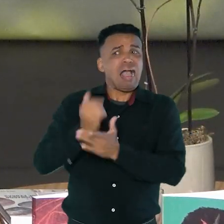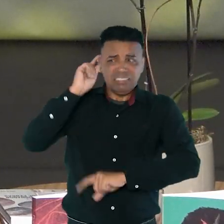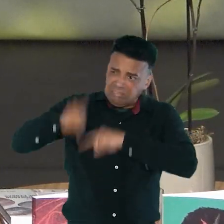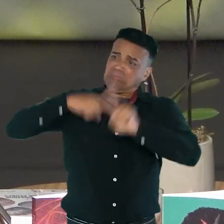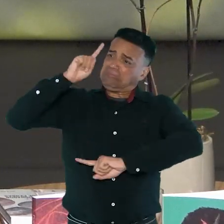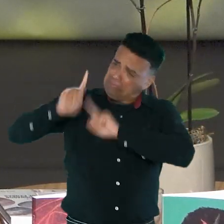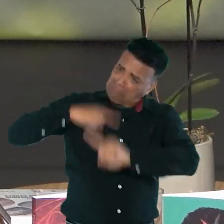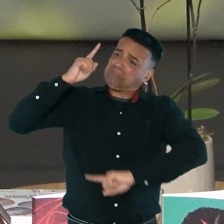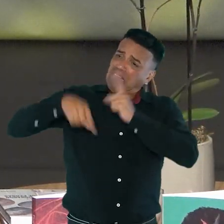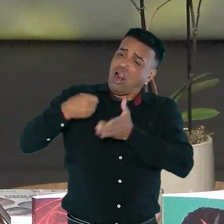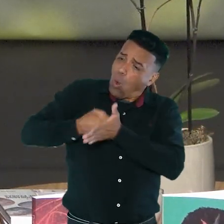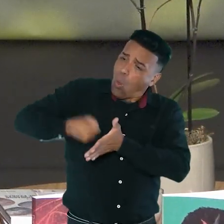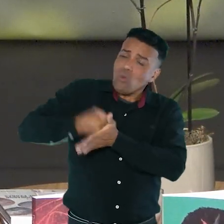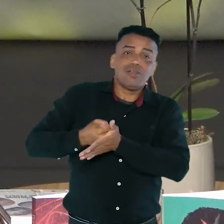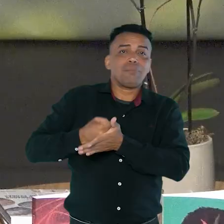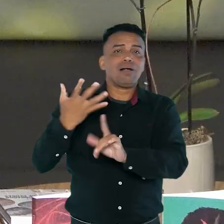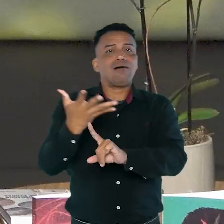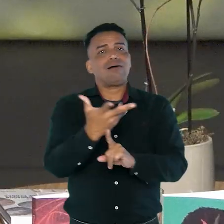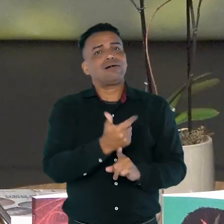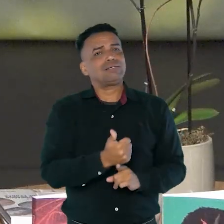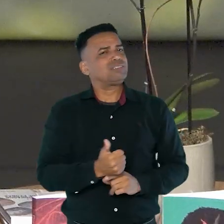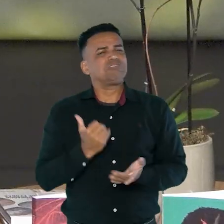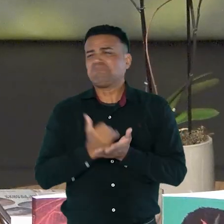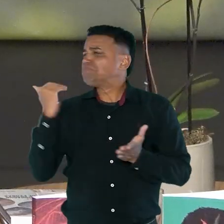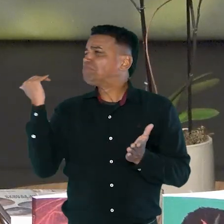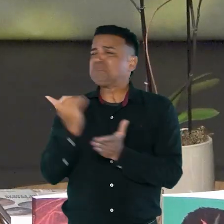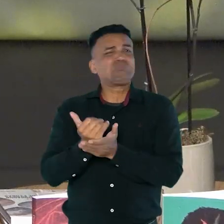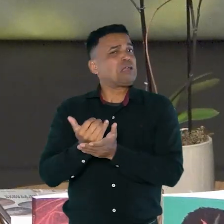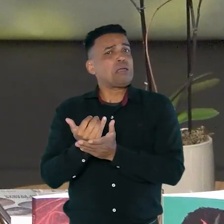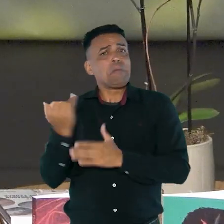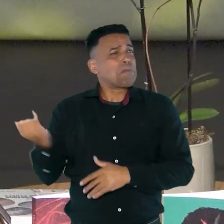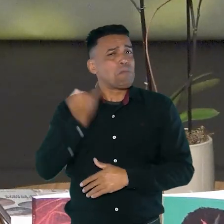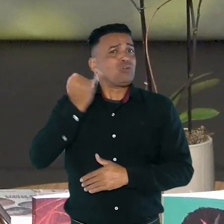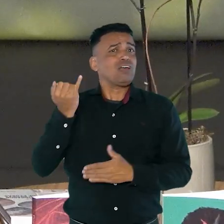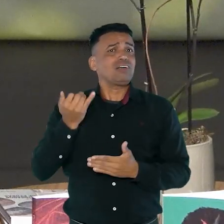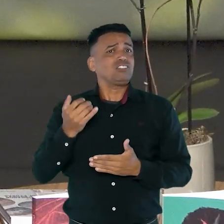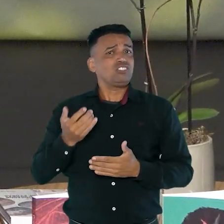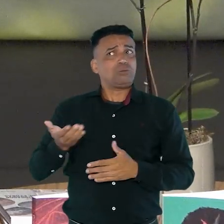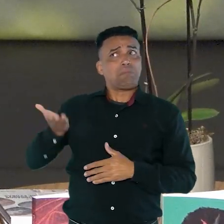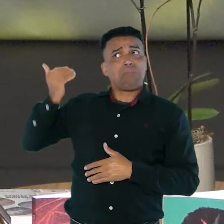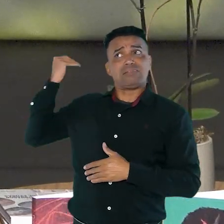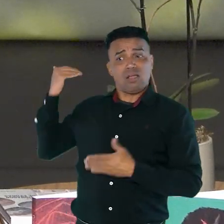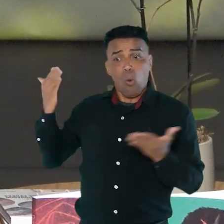lutar mais, mas a arte nunca foi tão importante como está sendo agora.